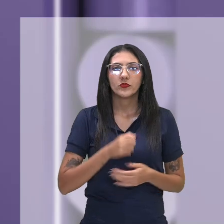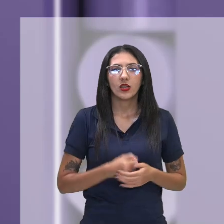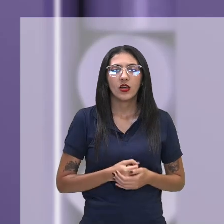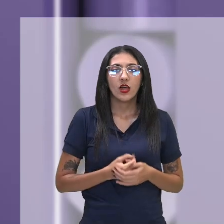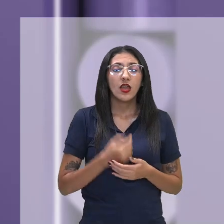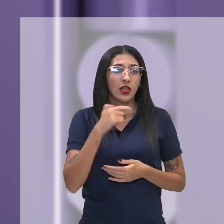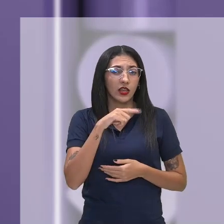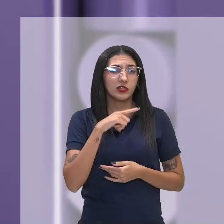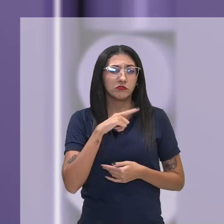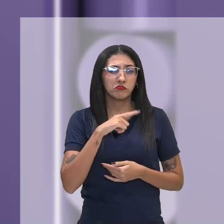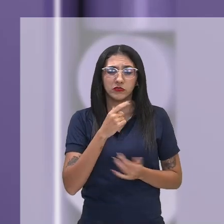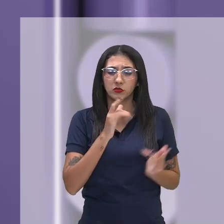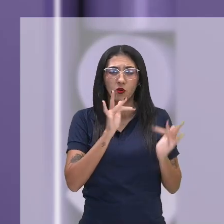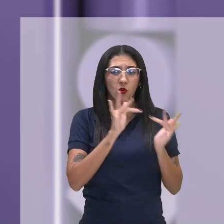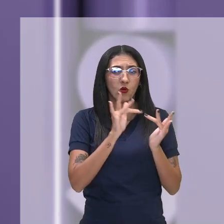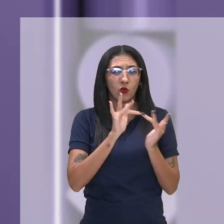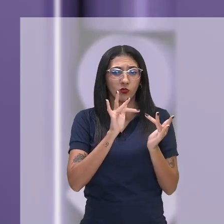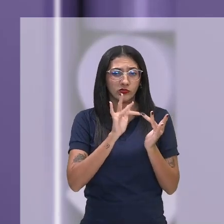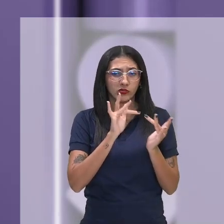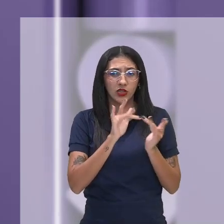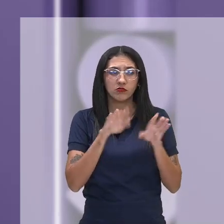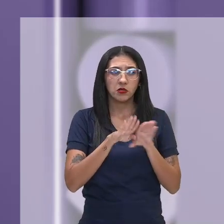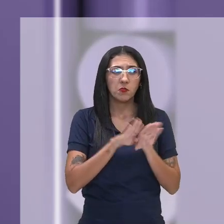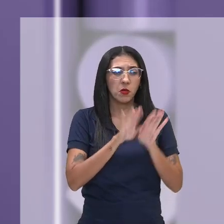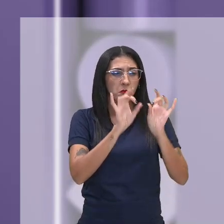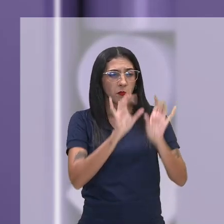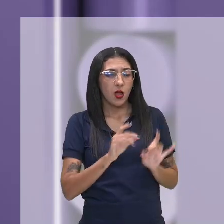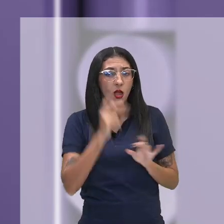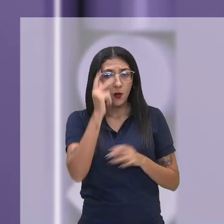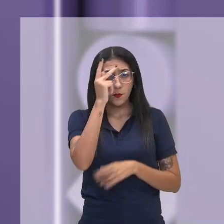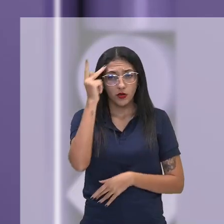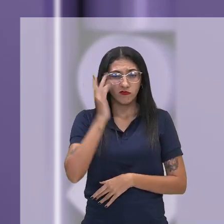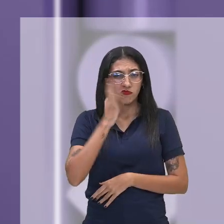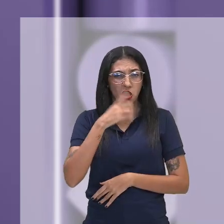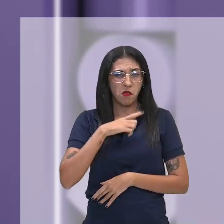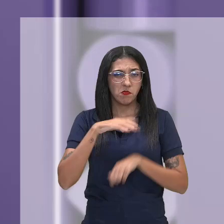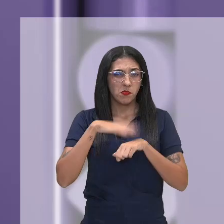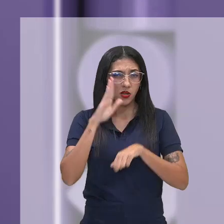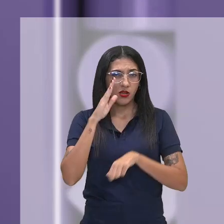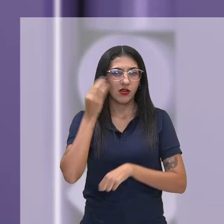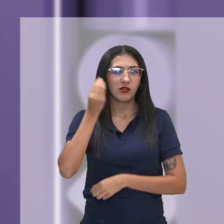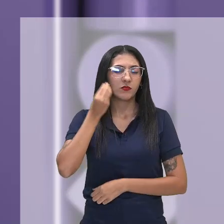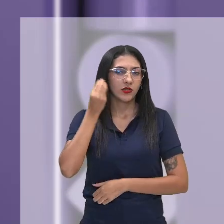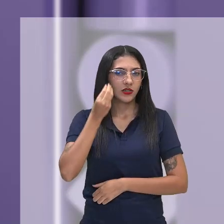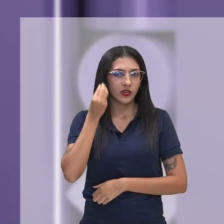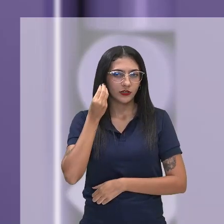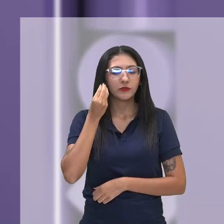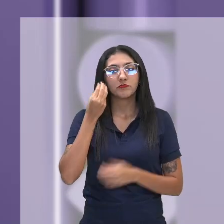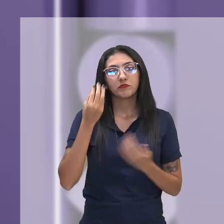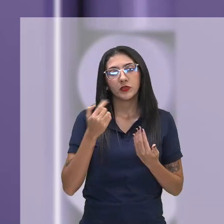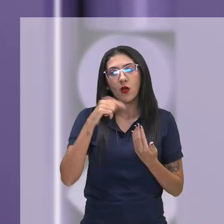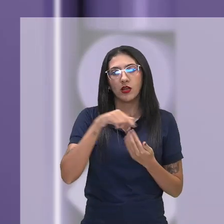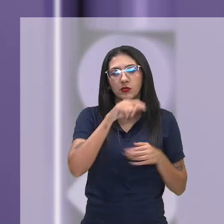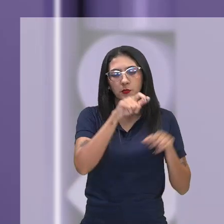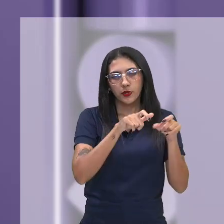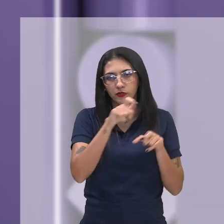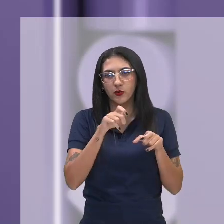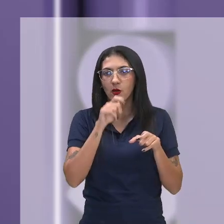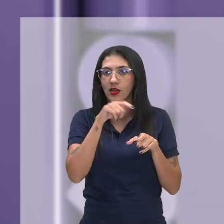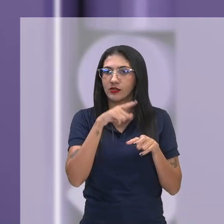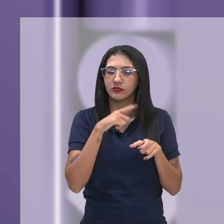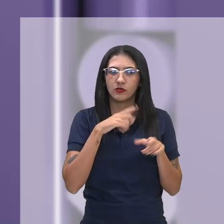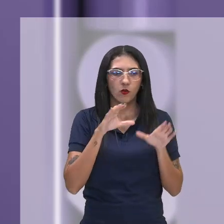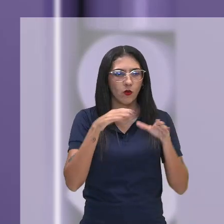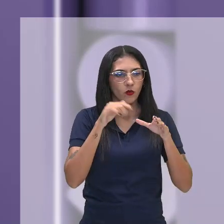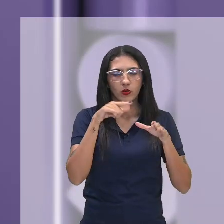têm uma grande reverência às pessoas mais velhas. Então, as pessoas mais velhas são extremamente